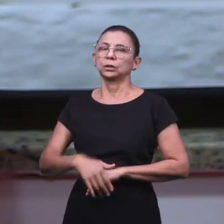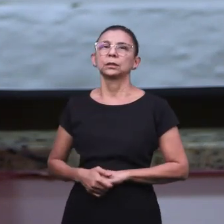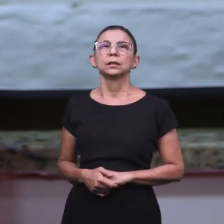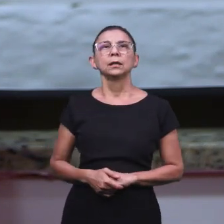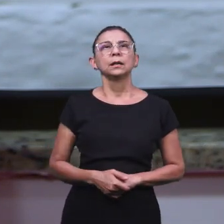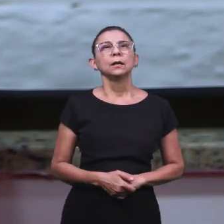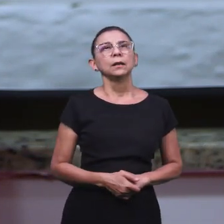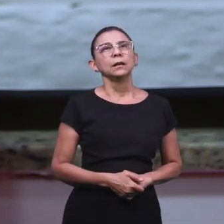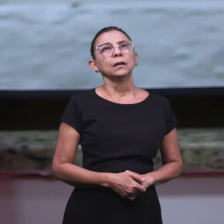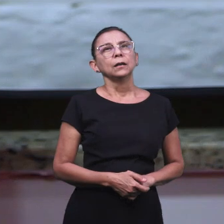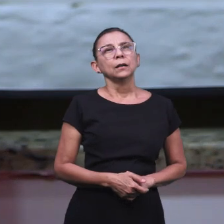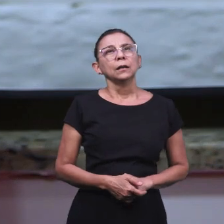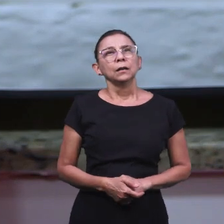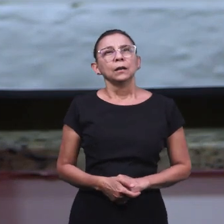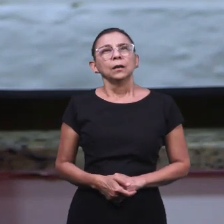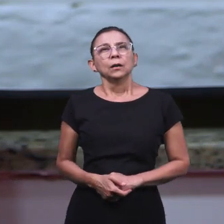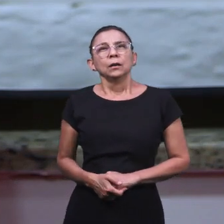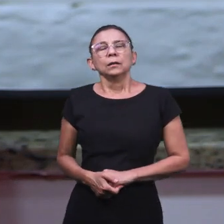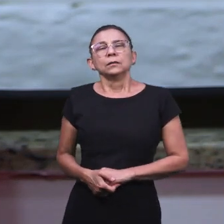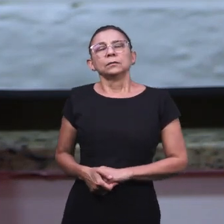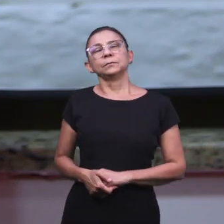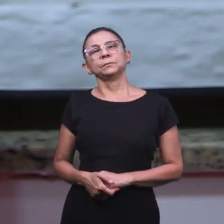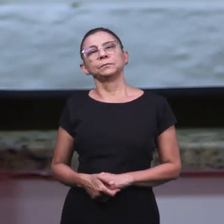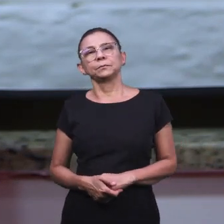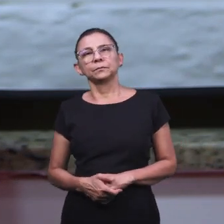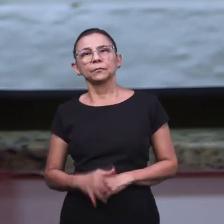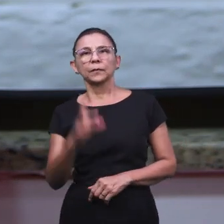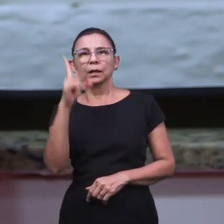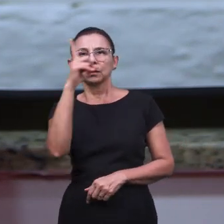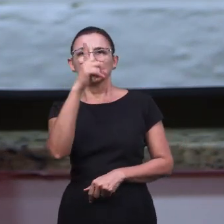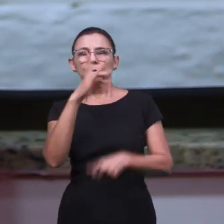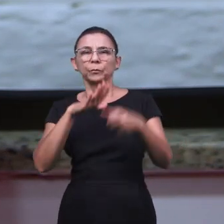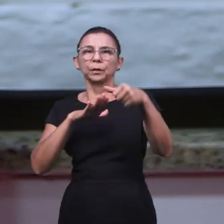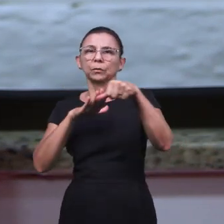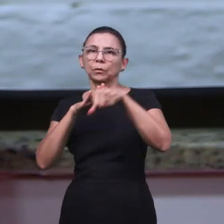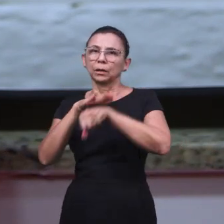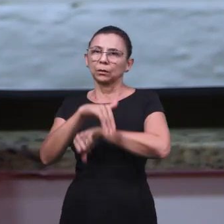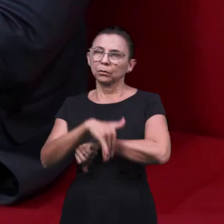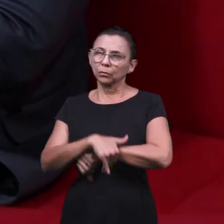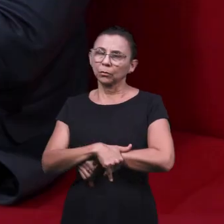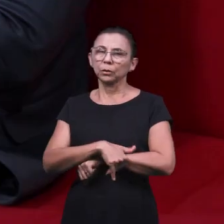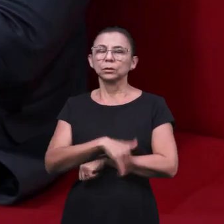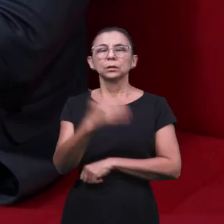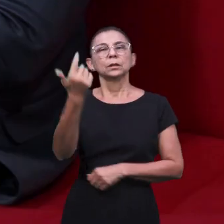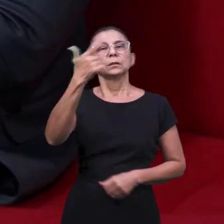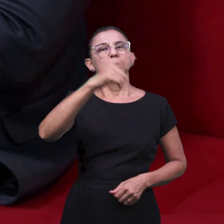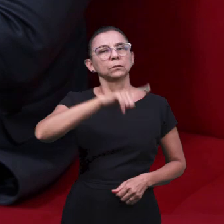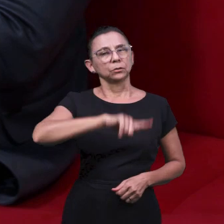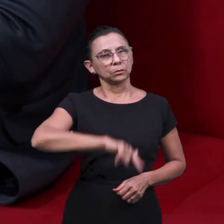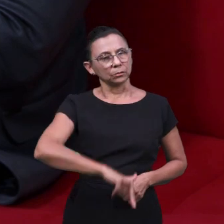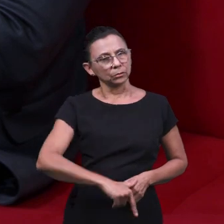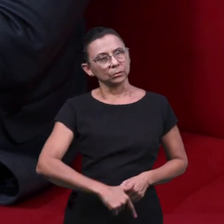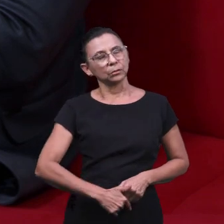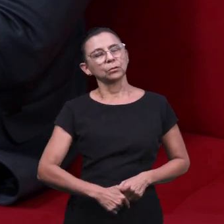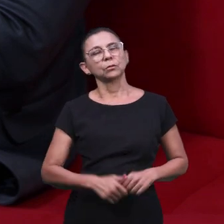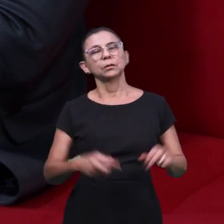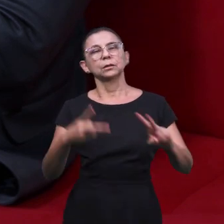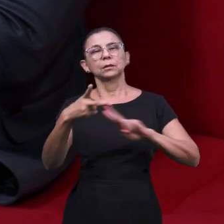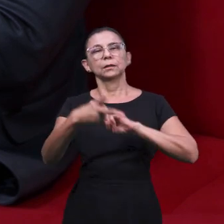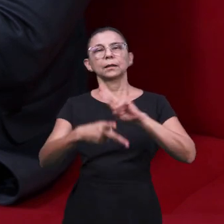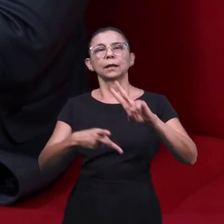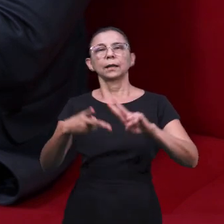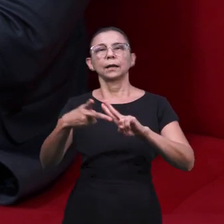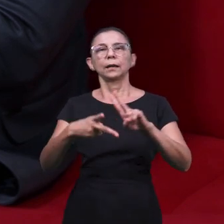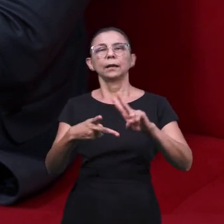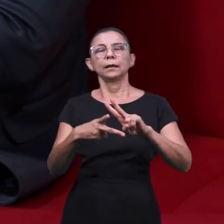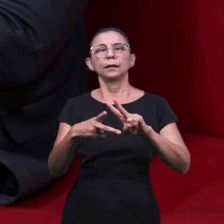Ia domingo à noite, acabava o culto à noite, eu ia para a estação de ônibus, ficava lá